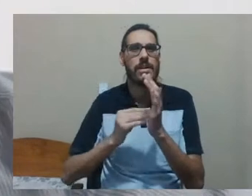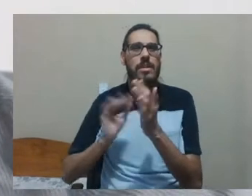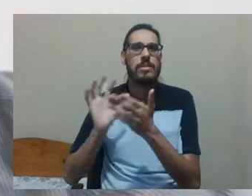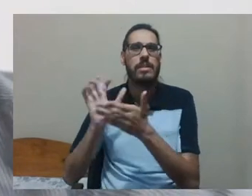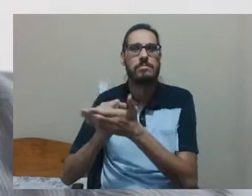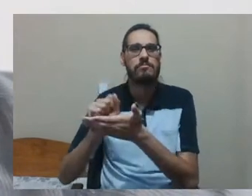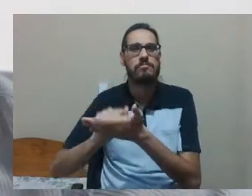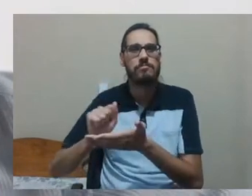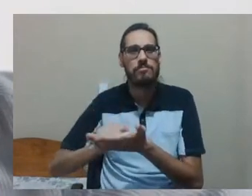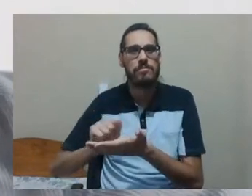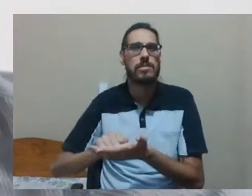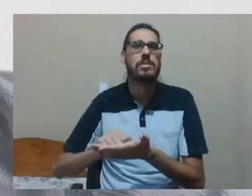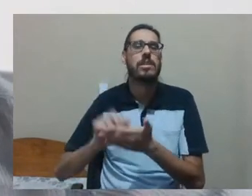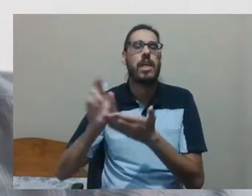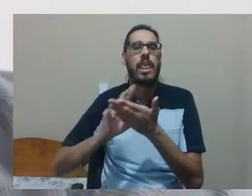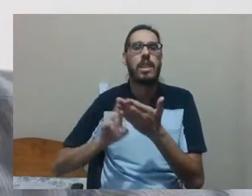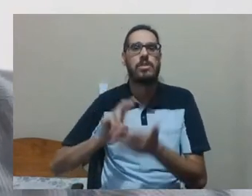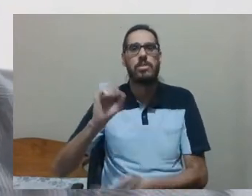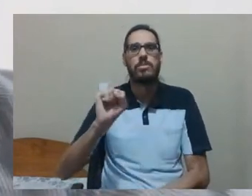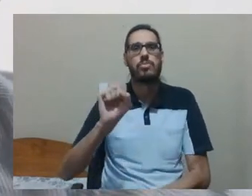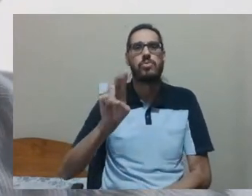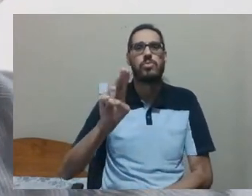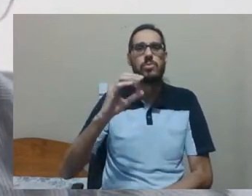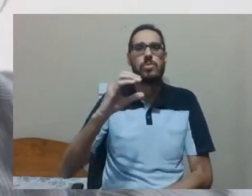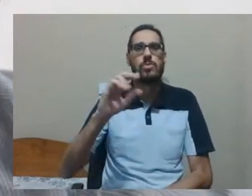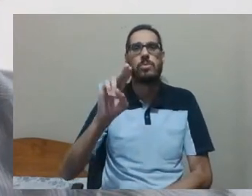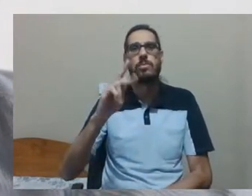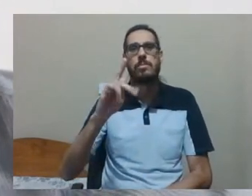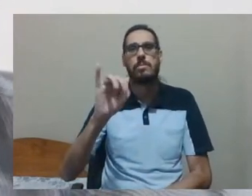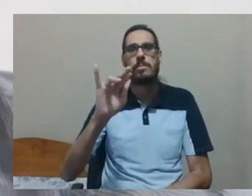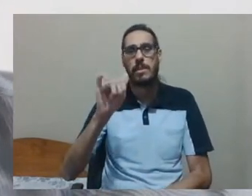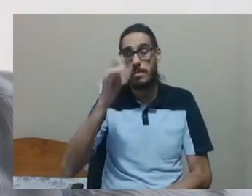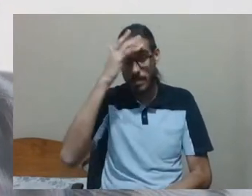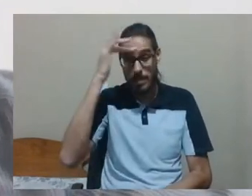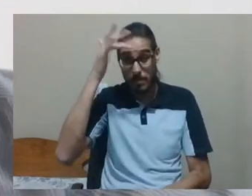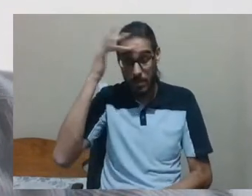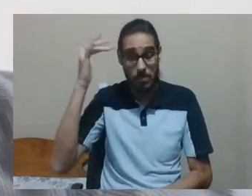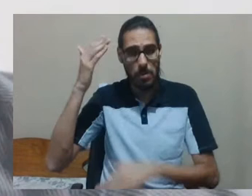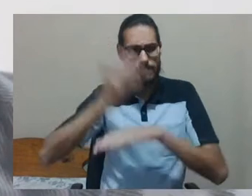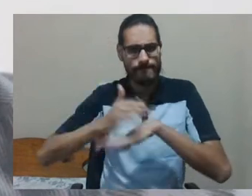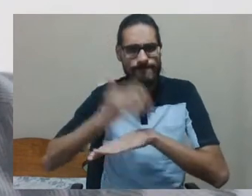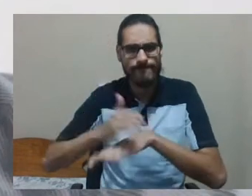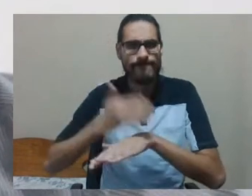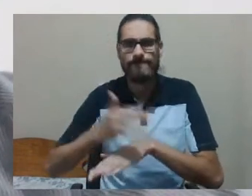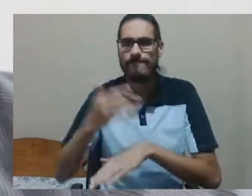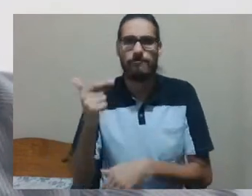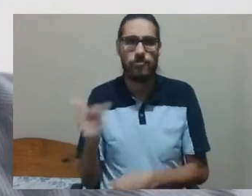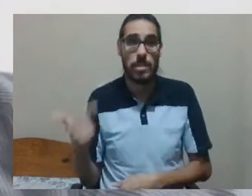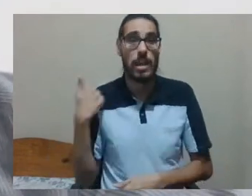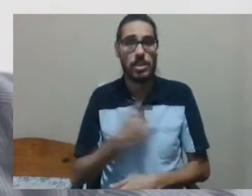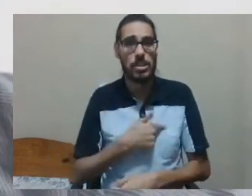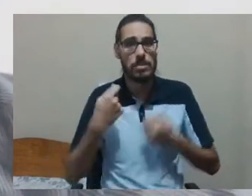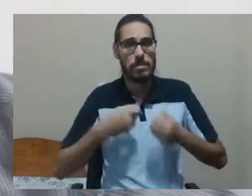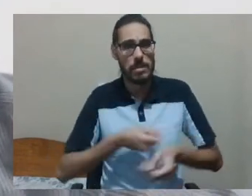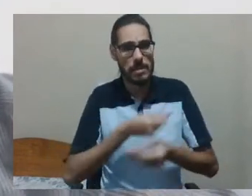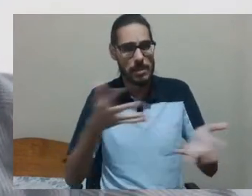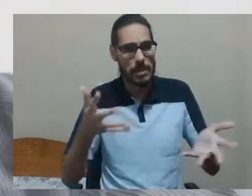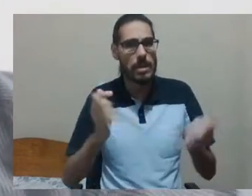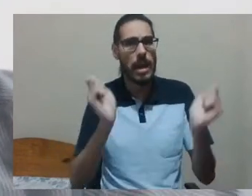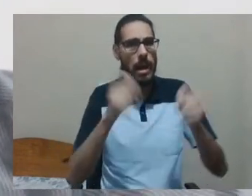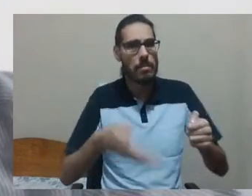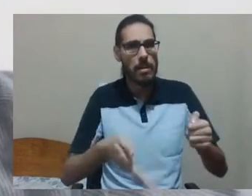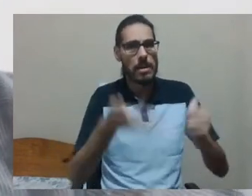pessoal bem treinado. Então, o que a gente pensa inicialmente? A gente precisa dar bons treinamentos, capacitar os nossos técnicos para